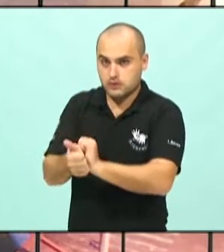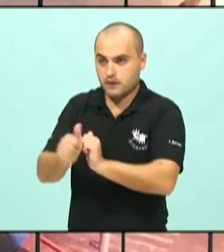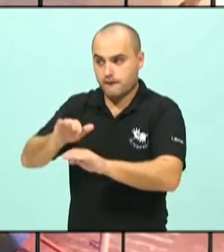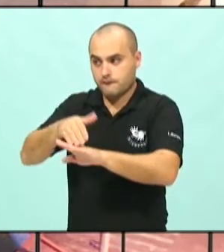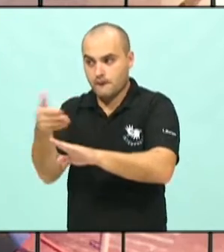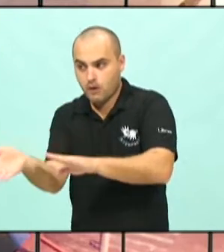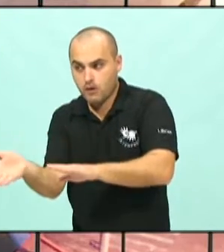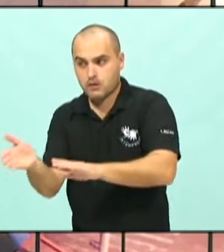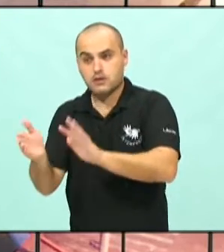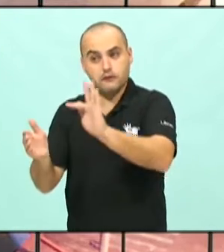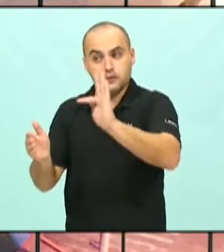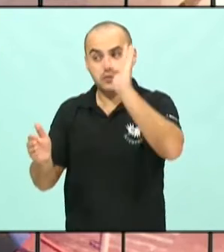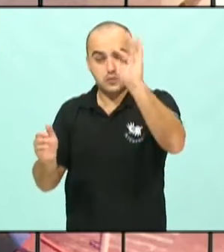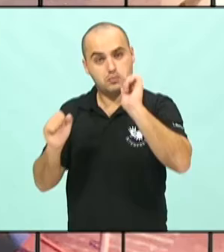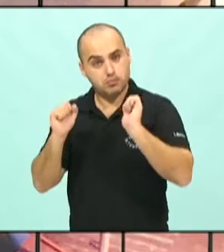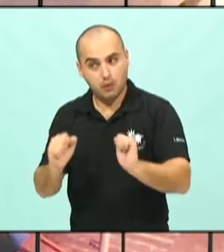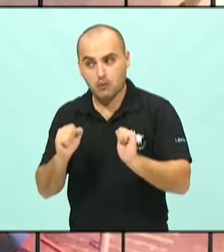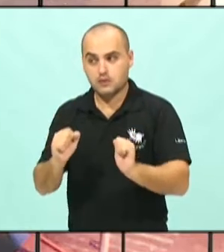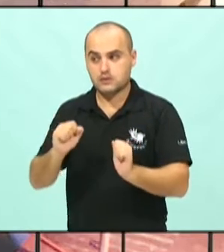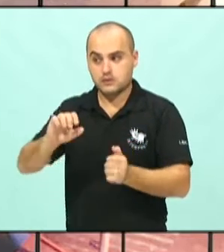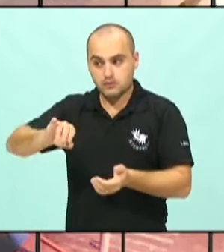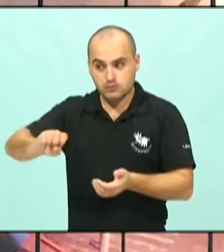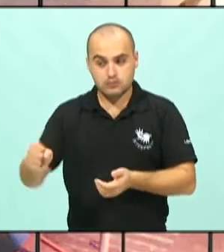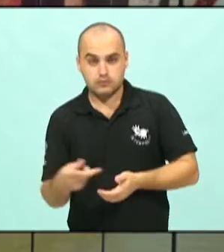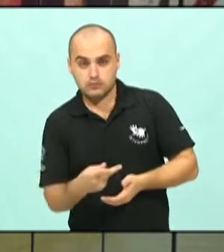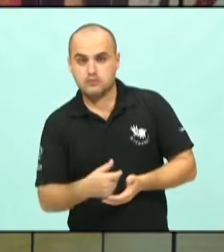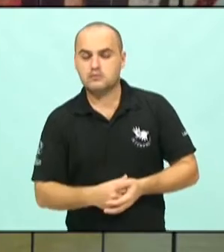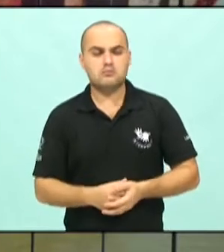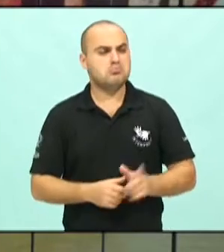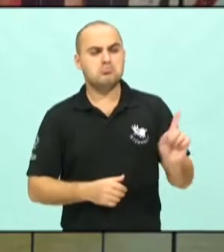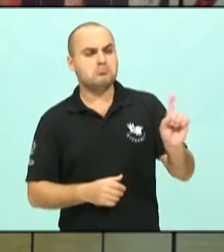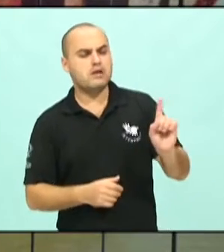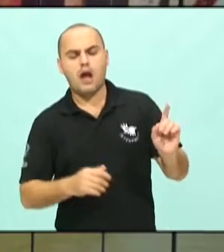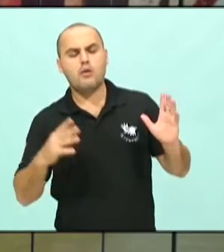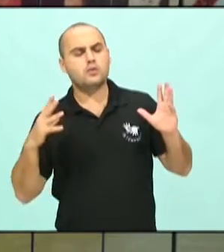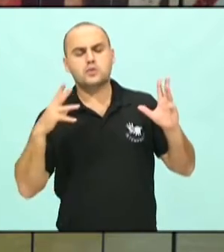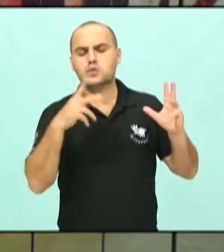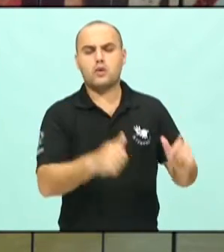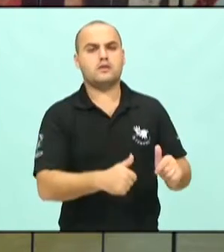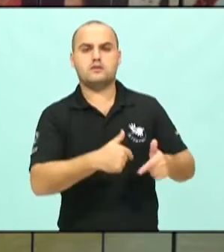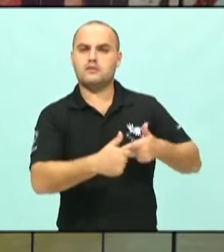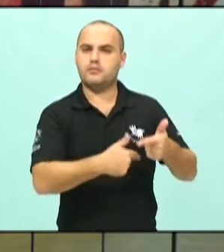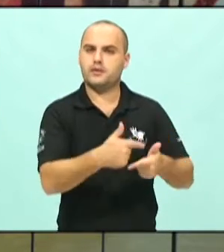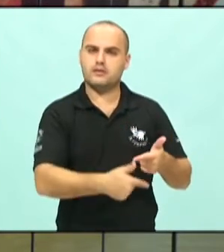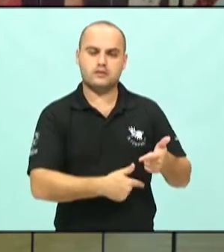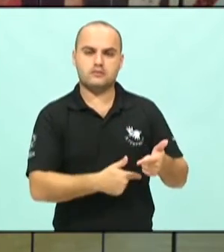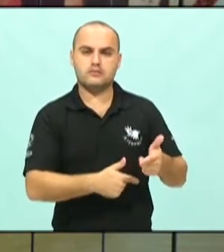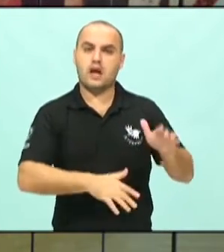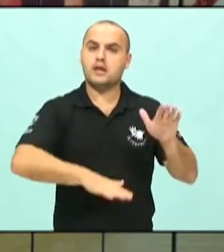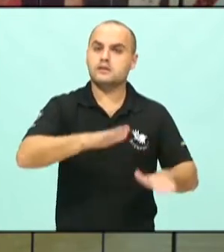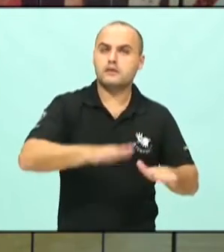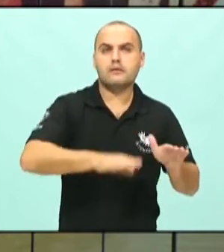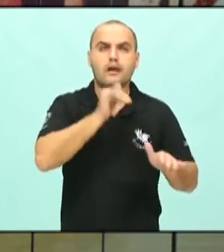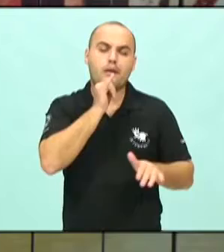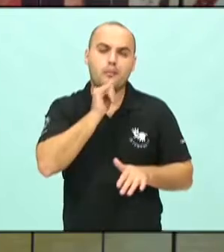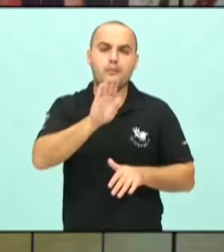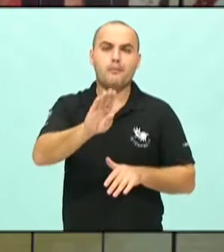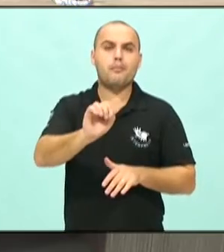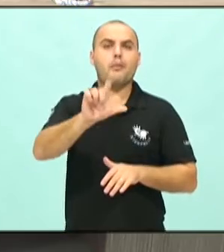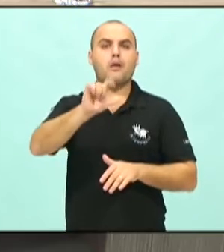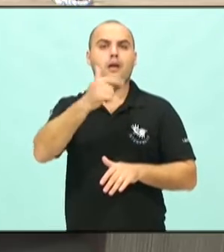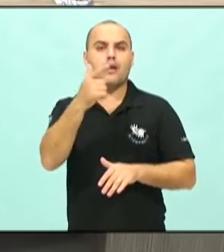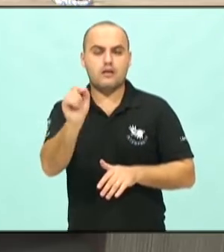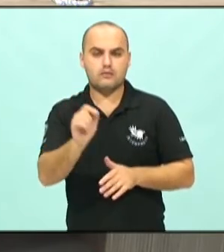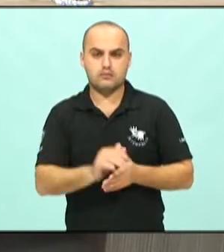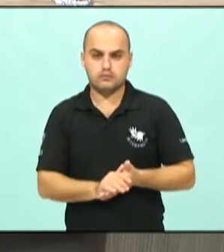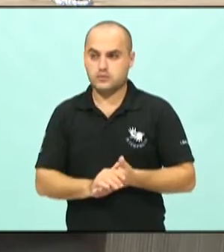futuramente, ou você vê que o trabalho... Não, hoje todas, a gente tem todas trabalhando, como eu te falei, talvez uma ou outra, o bolão no primeiro momento... Todas que fazem